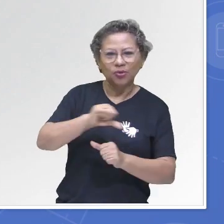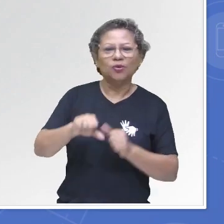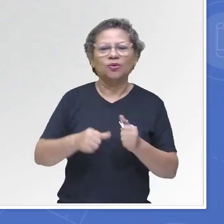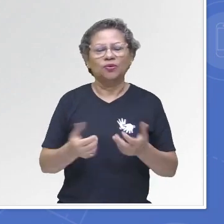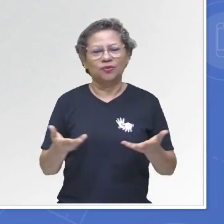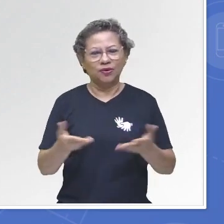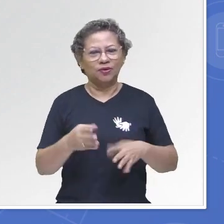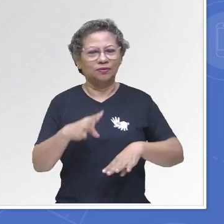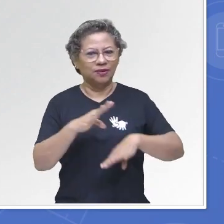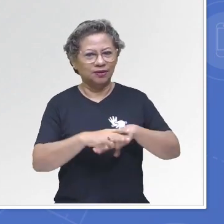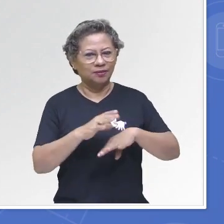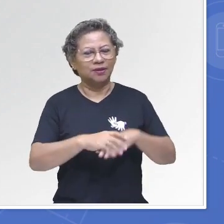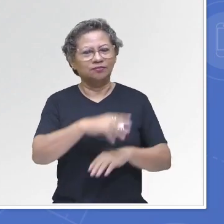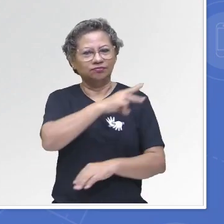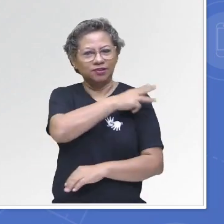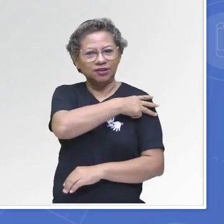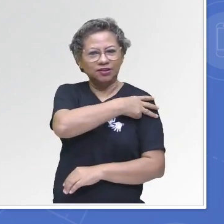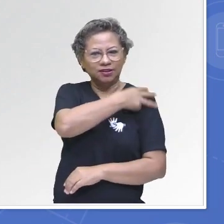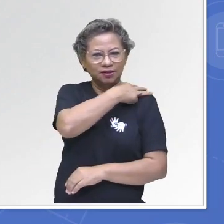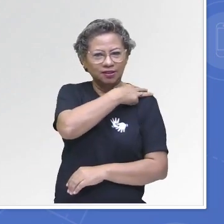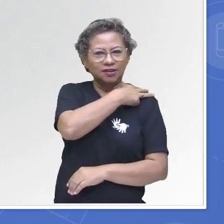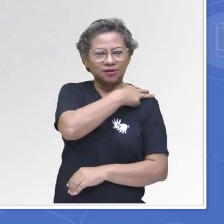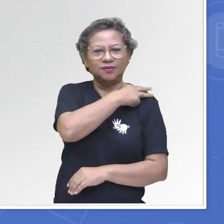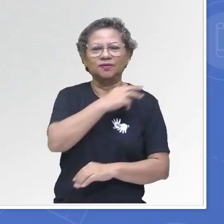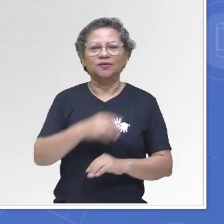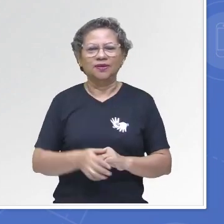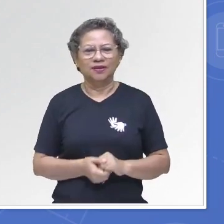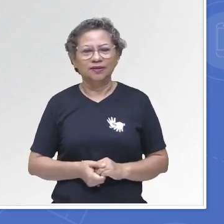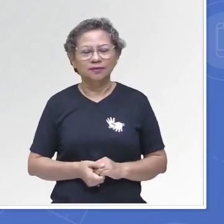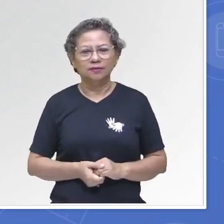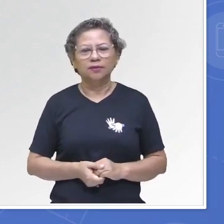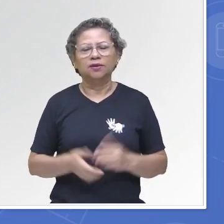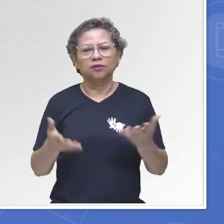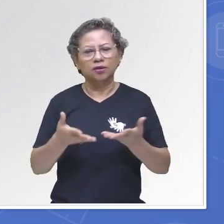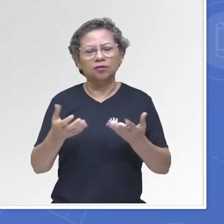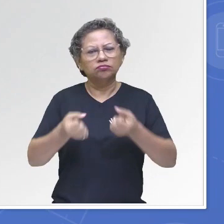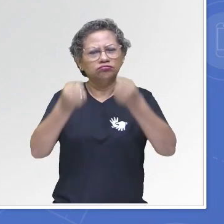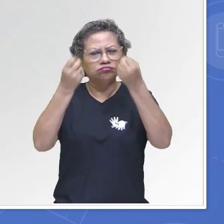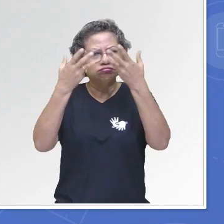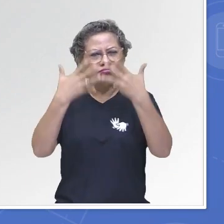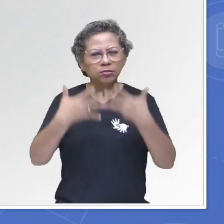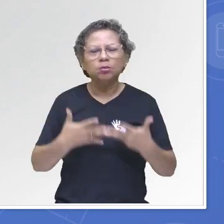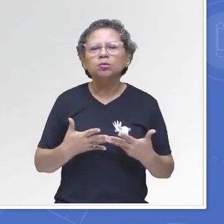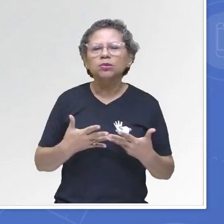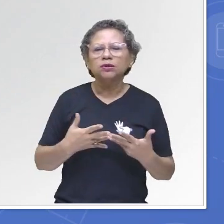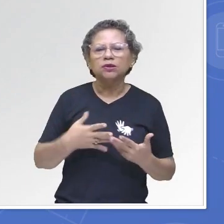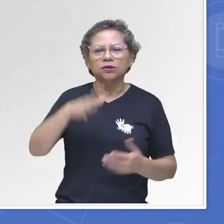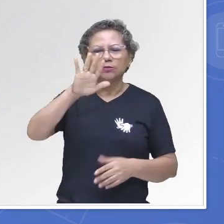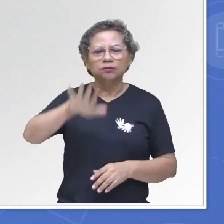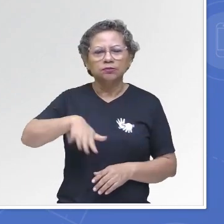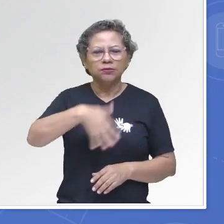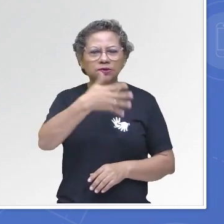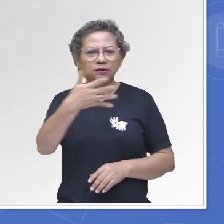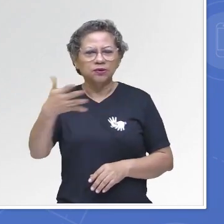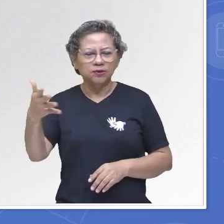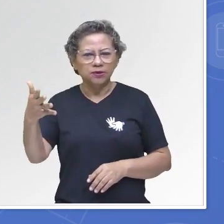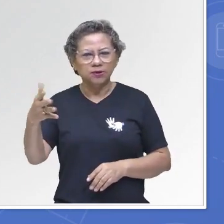agora para a terceira série, o terceiro ano de ensino médio. E dessa vez nós vamos trabalhar um pouco a estatística, acompanhe comigo.